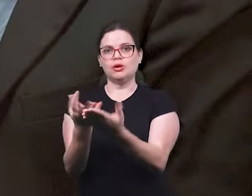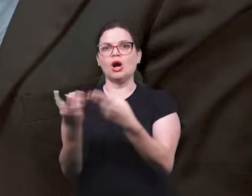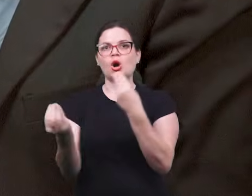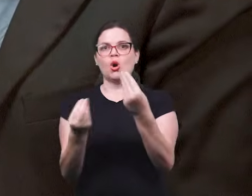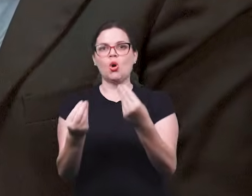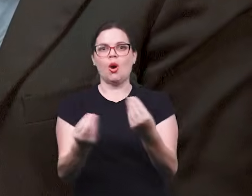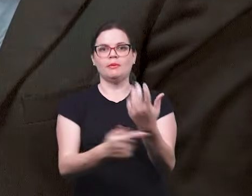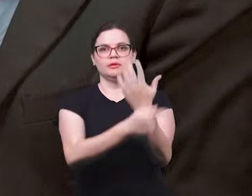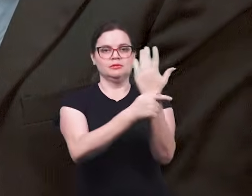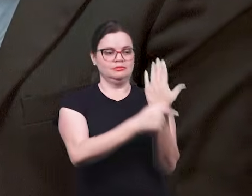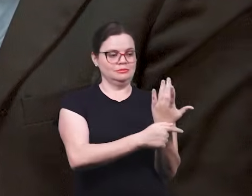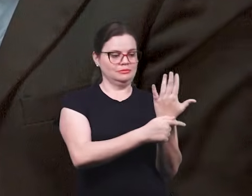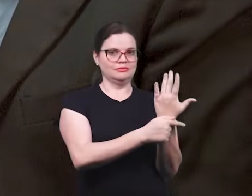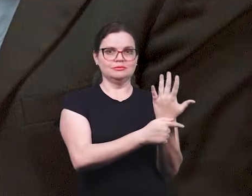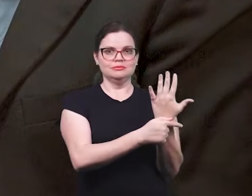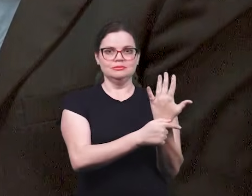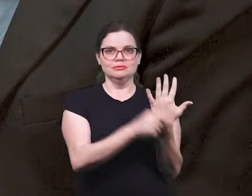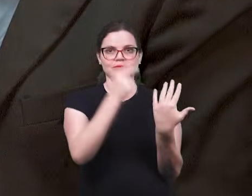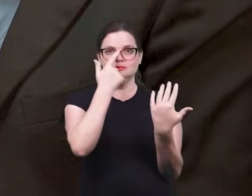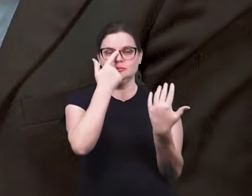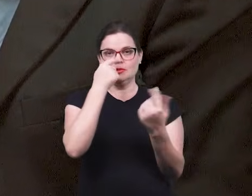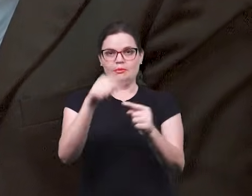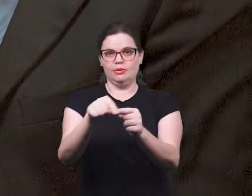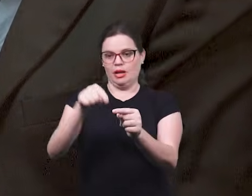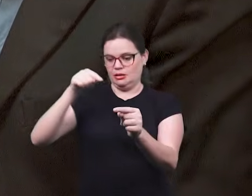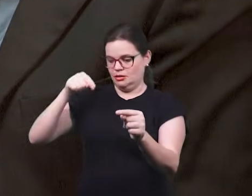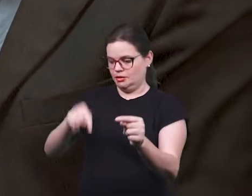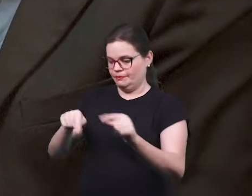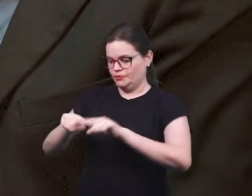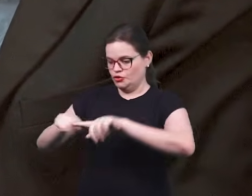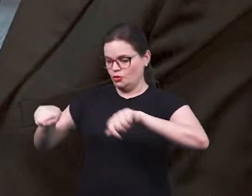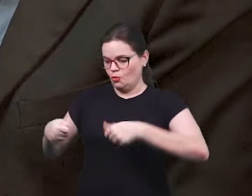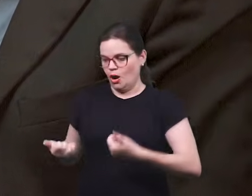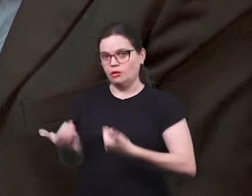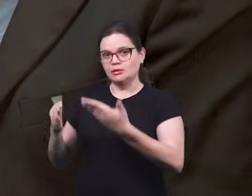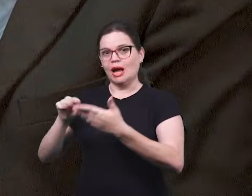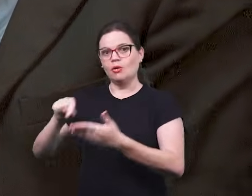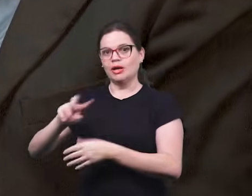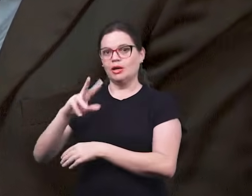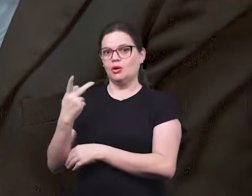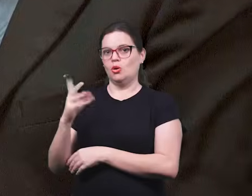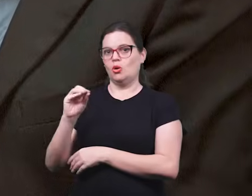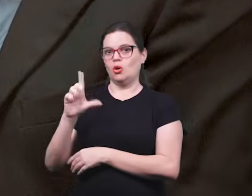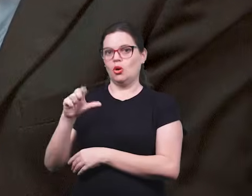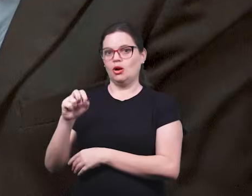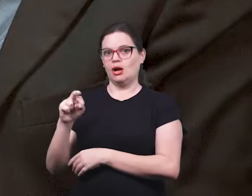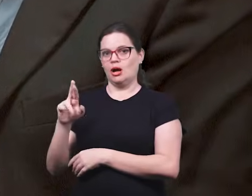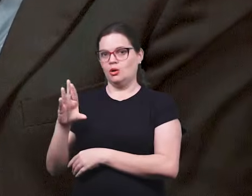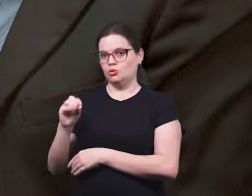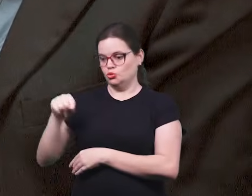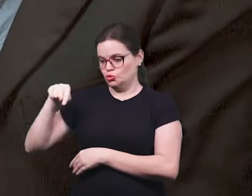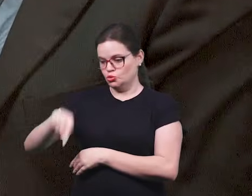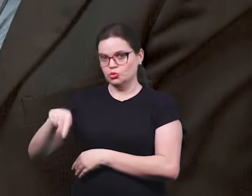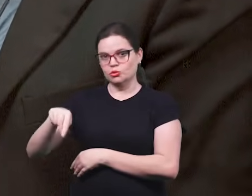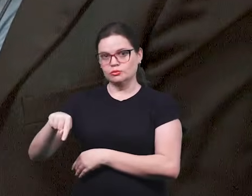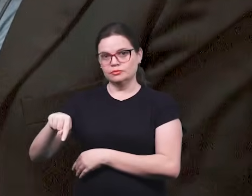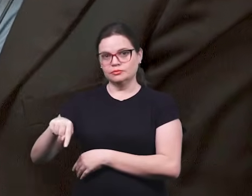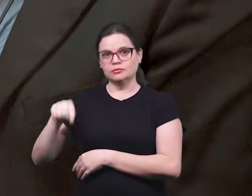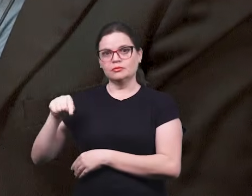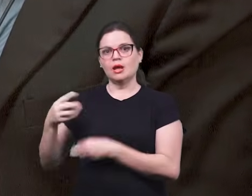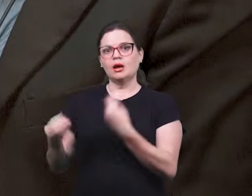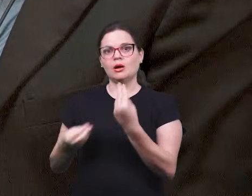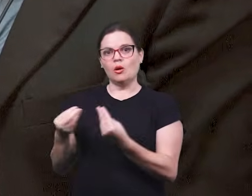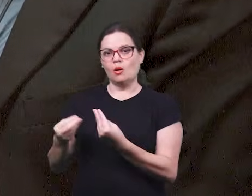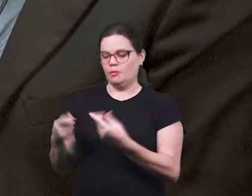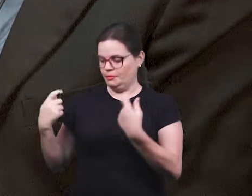com a brasa lá do altar do holocausto. Deus não aceitava outra maneira de acender a não